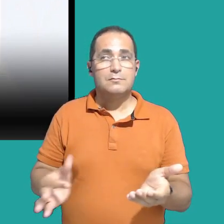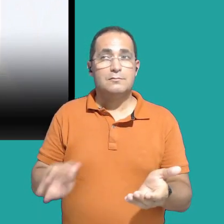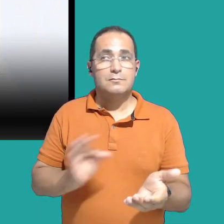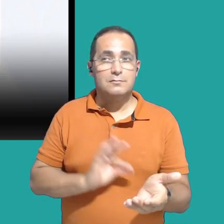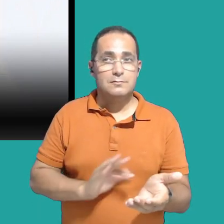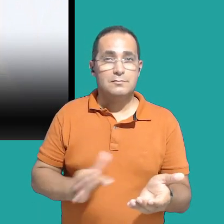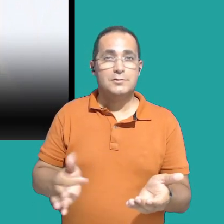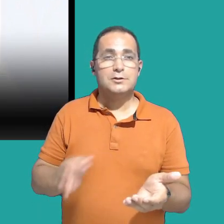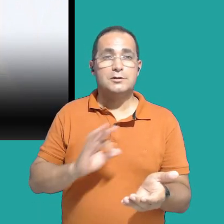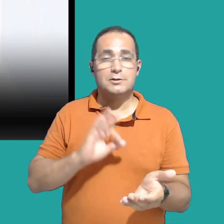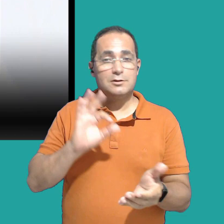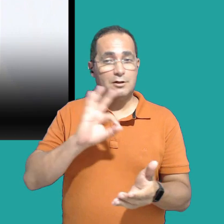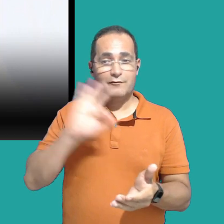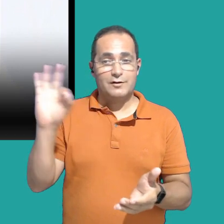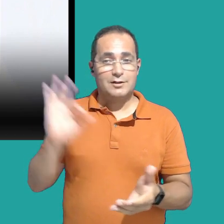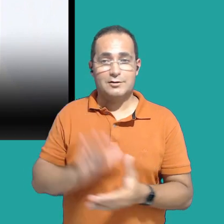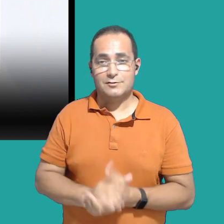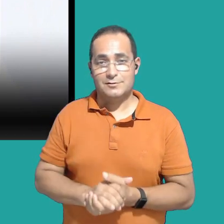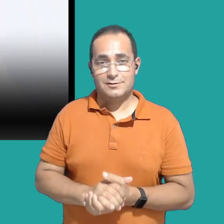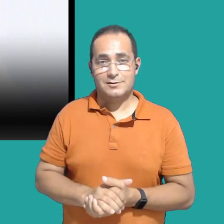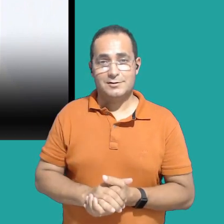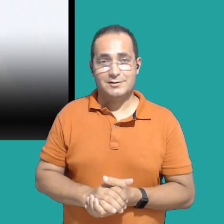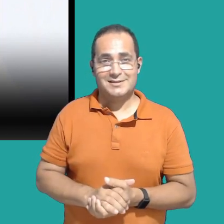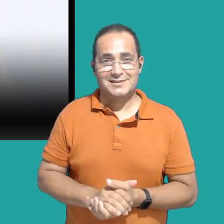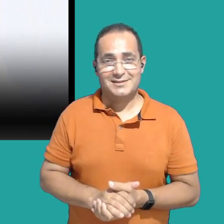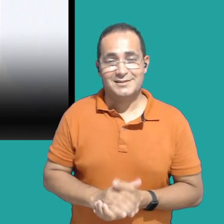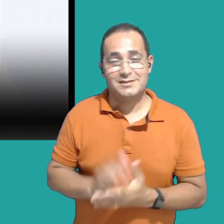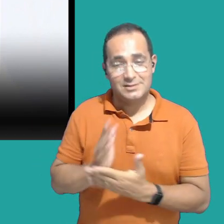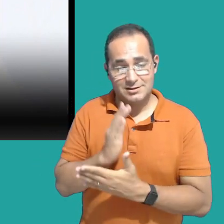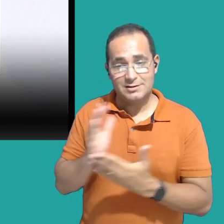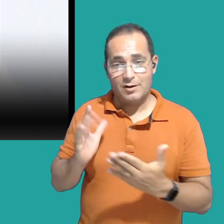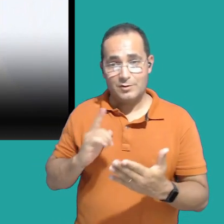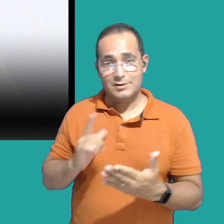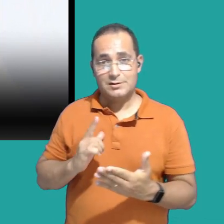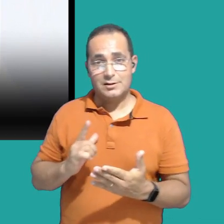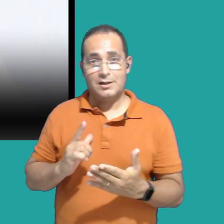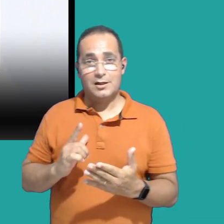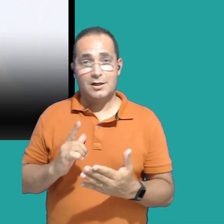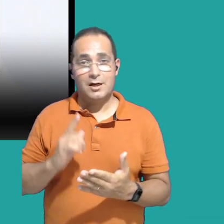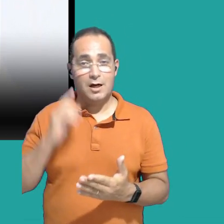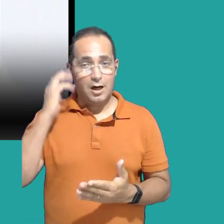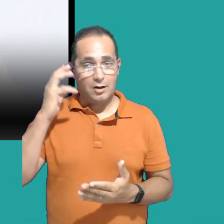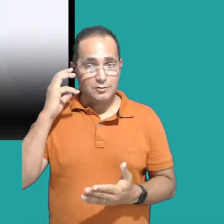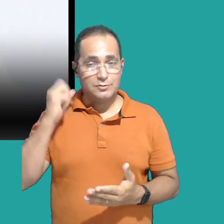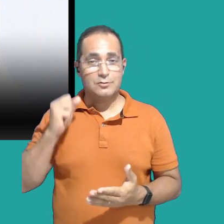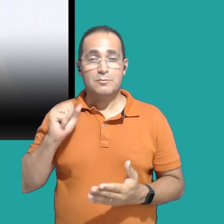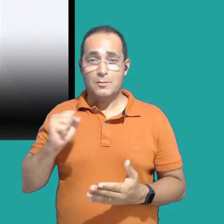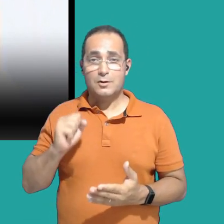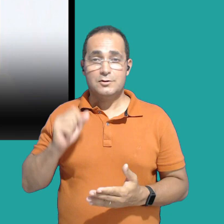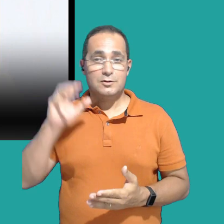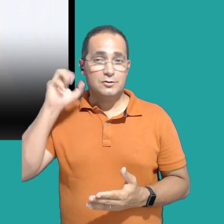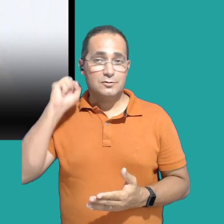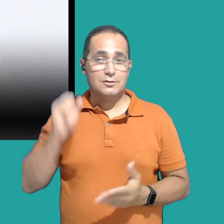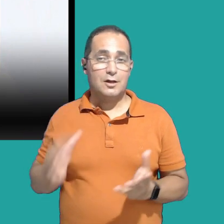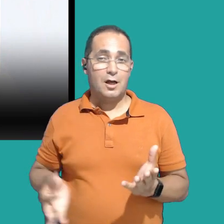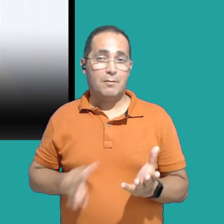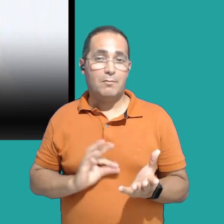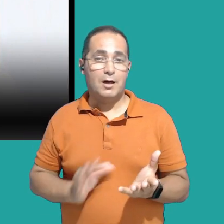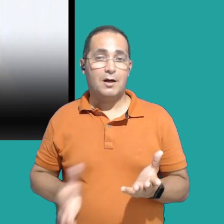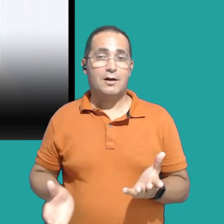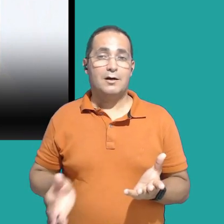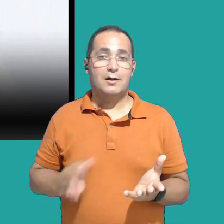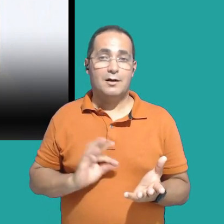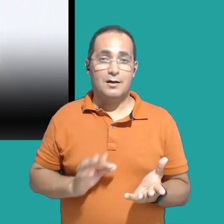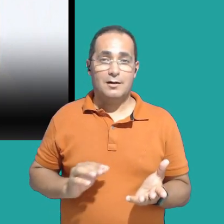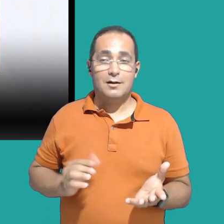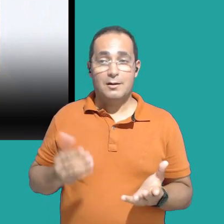de livro, ali eu ficava passando a página, ficava imaginando que fantástico, né? Mas hoje eu acho a gente que o tem audiobook... até recursos, né? de áudio que